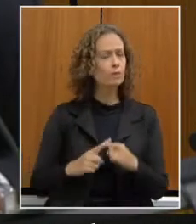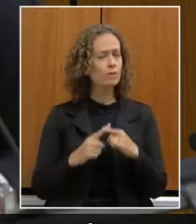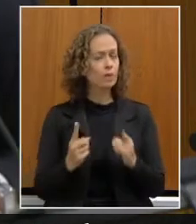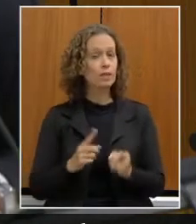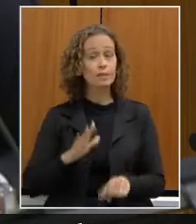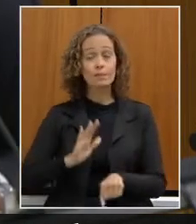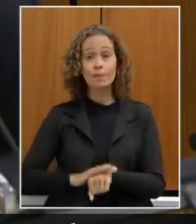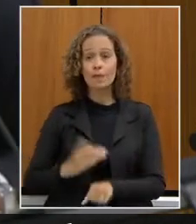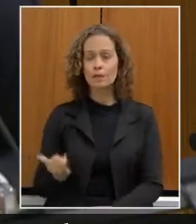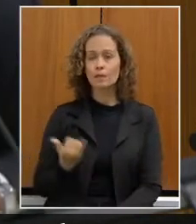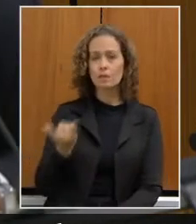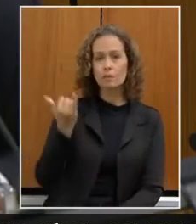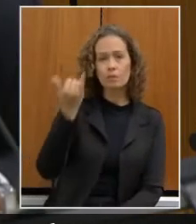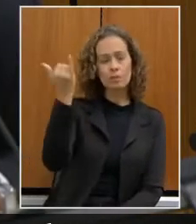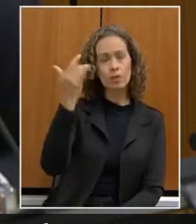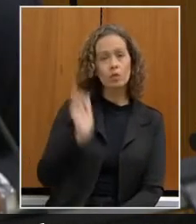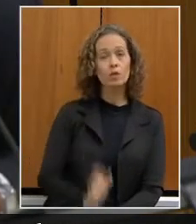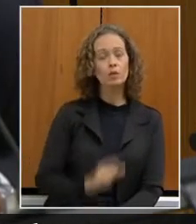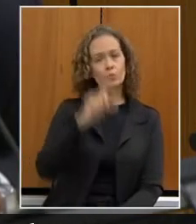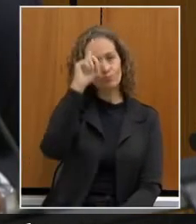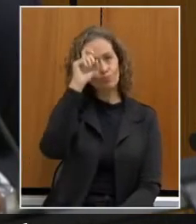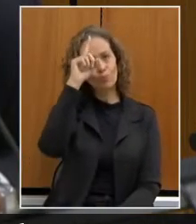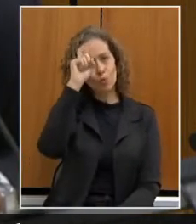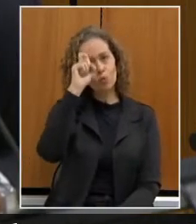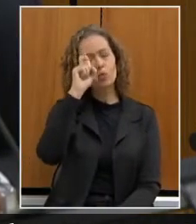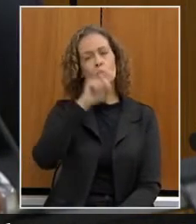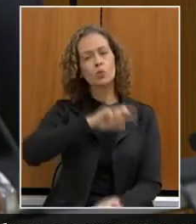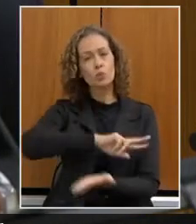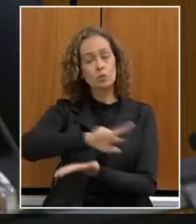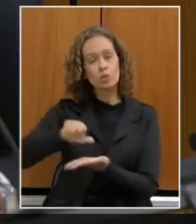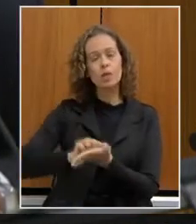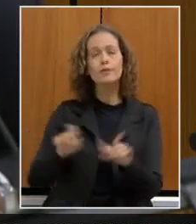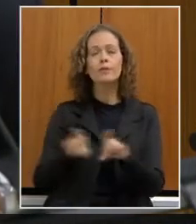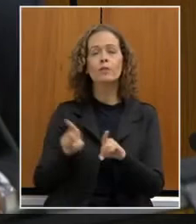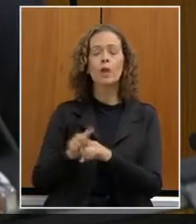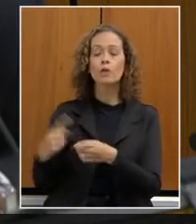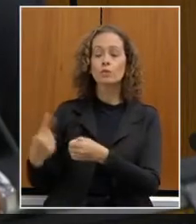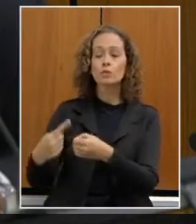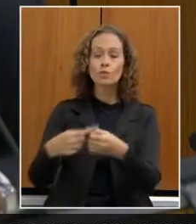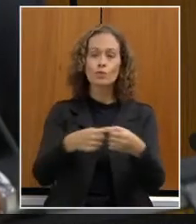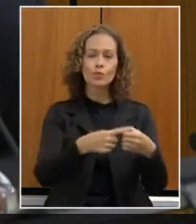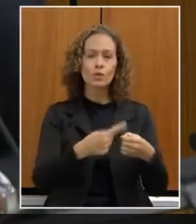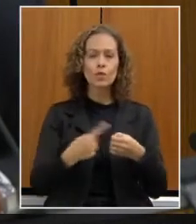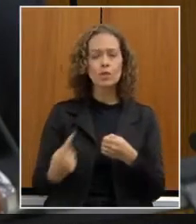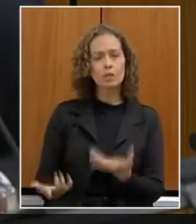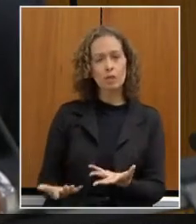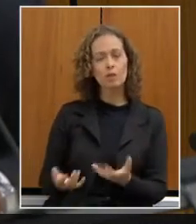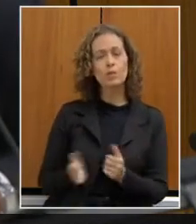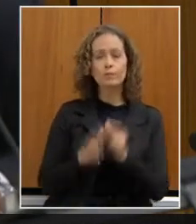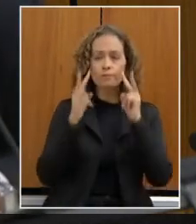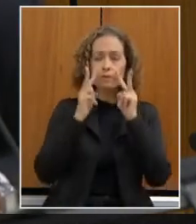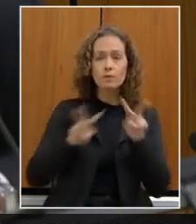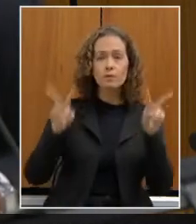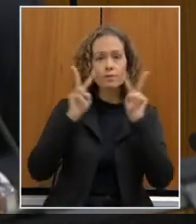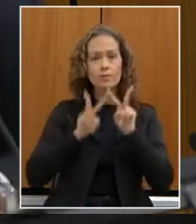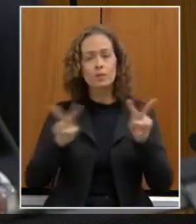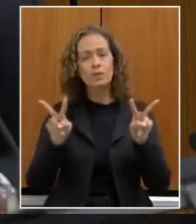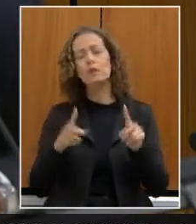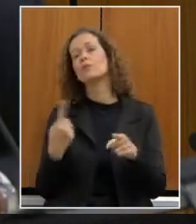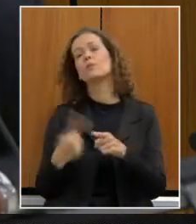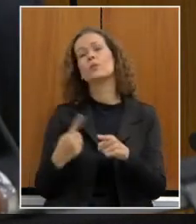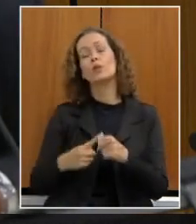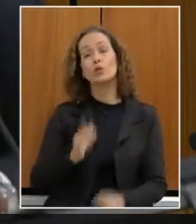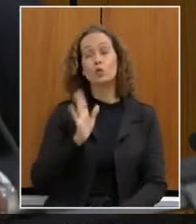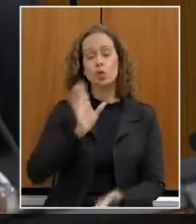importante o prestador, os hospitais e os municípios terem previsibilidade, porque eles estão fazendo